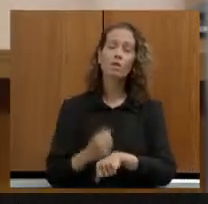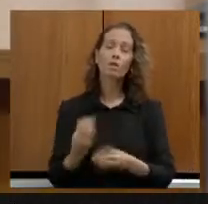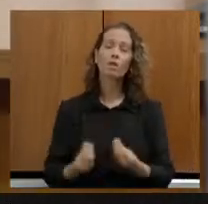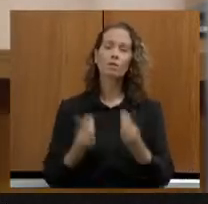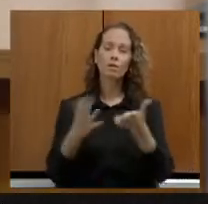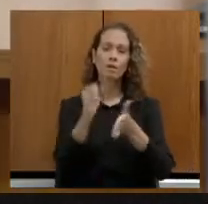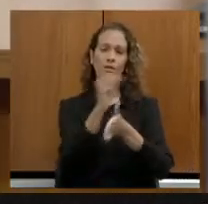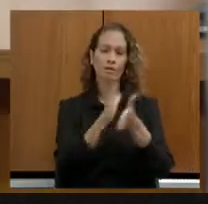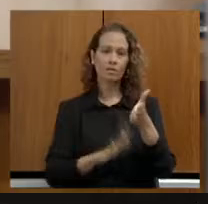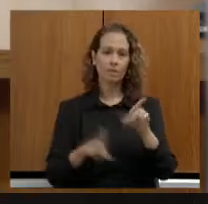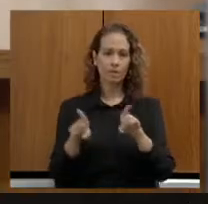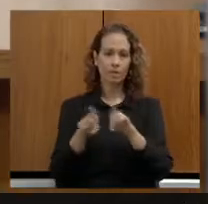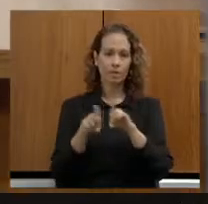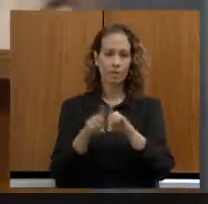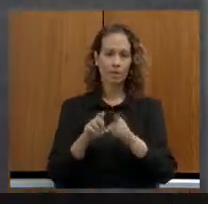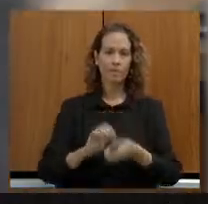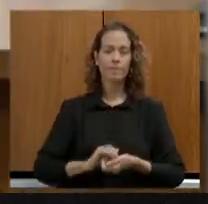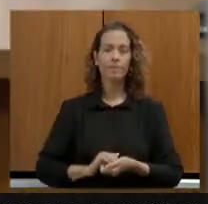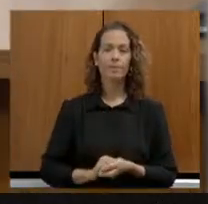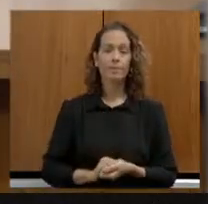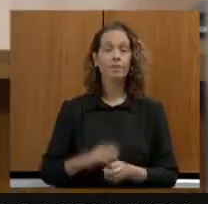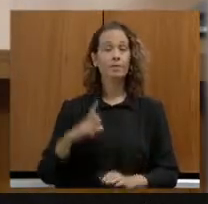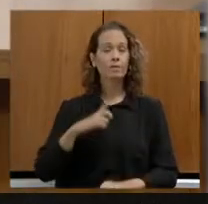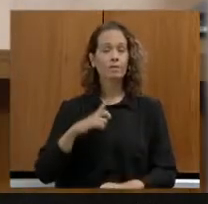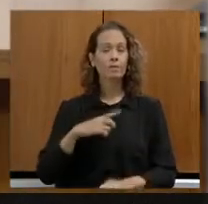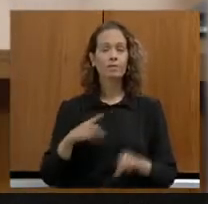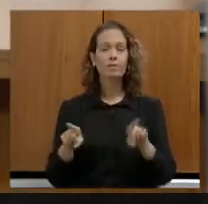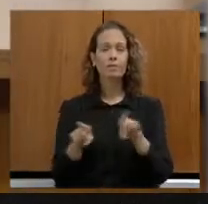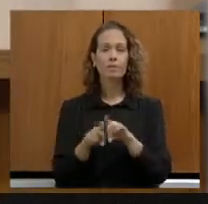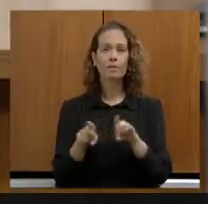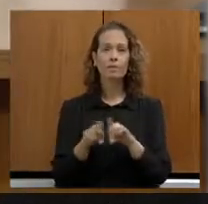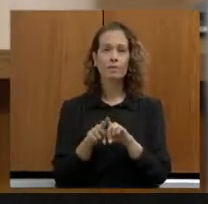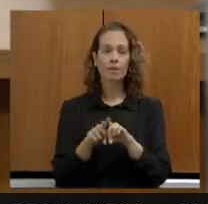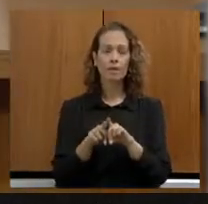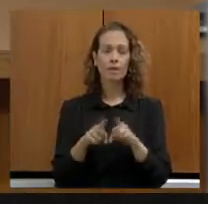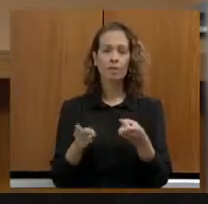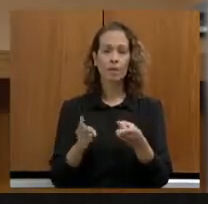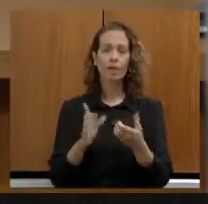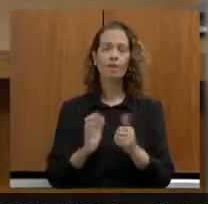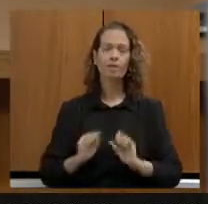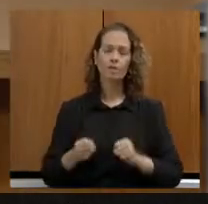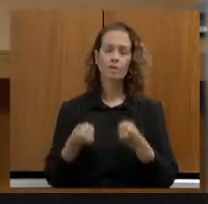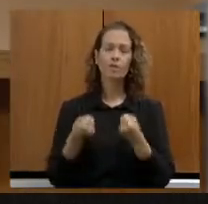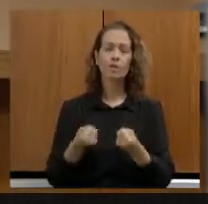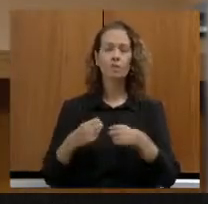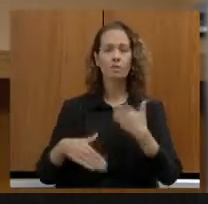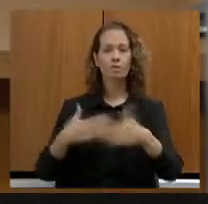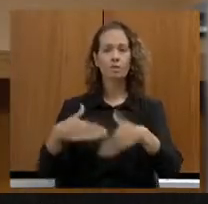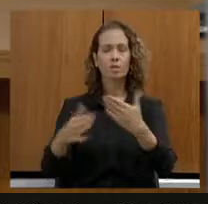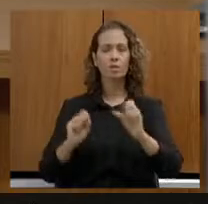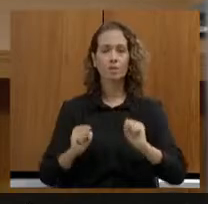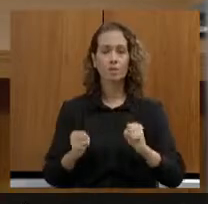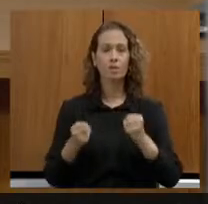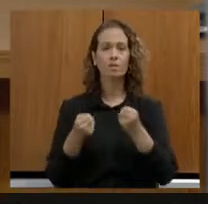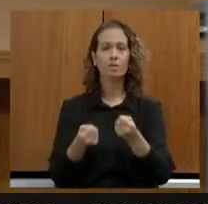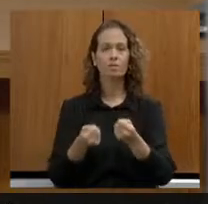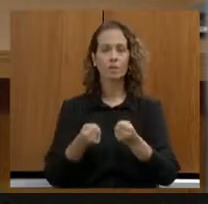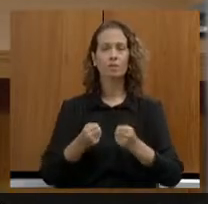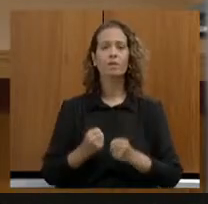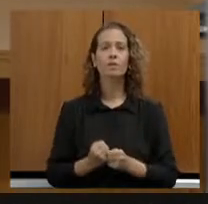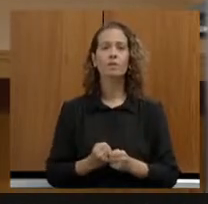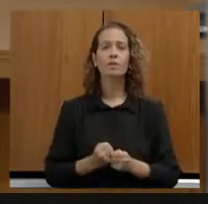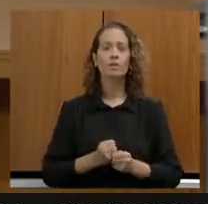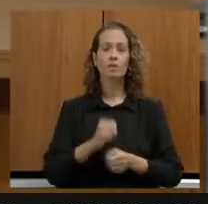atividades por favor e tivemos também como esforços nesse processo do fortalecimento das ações